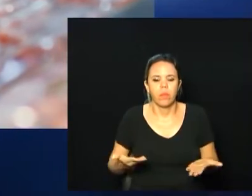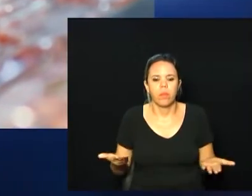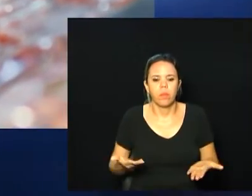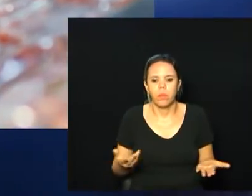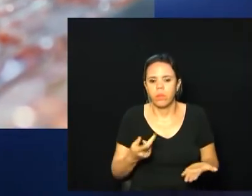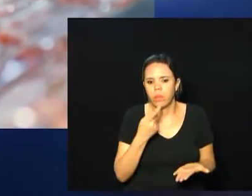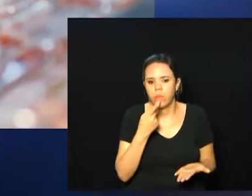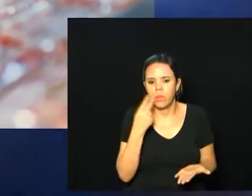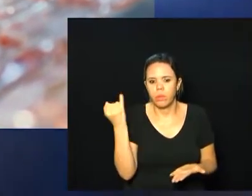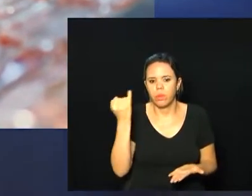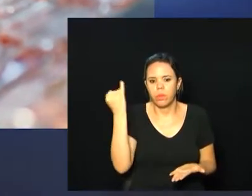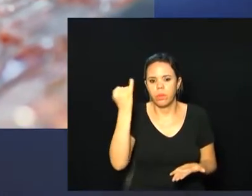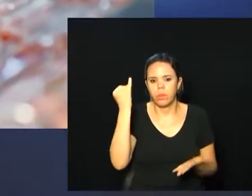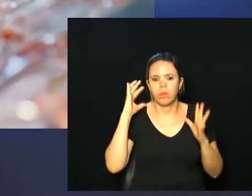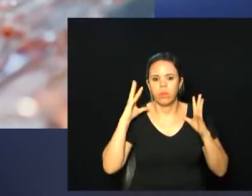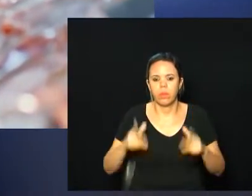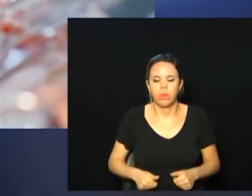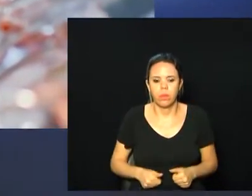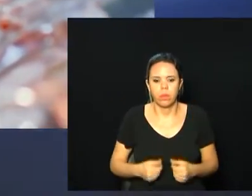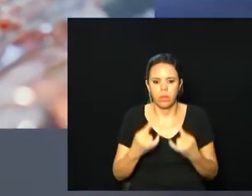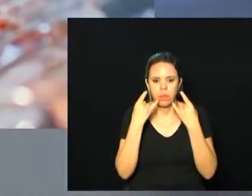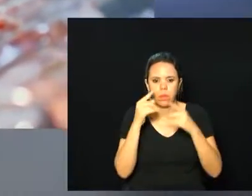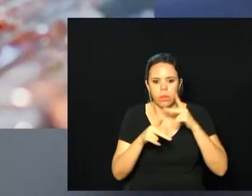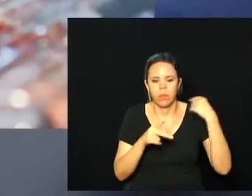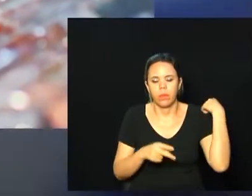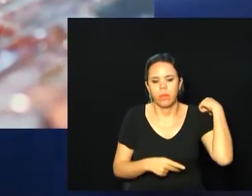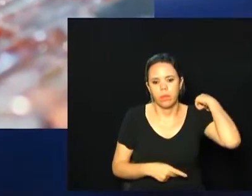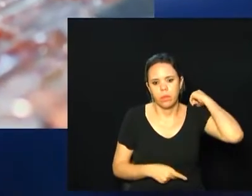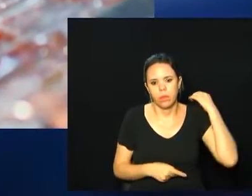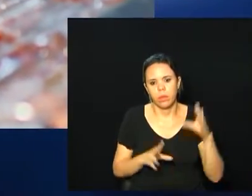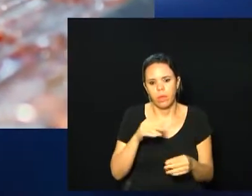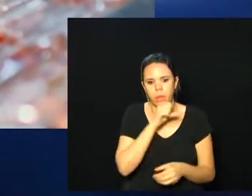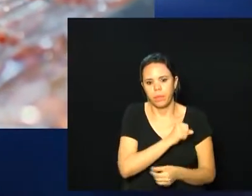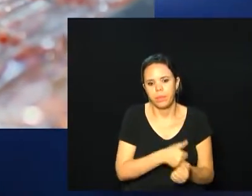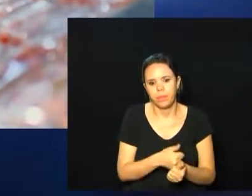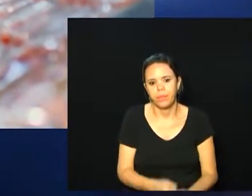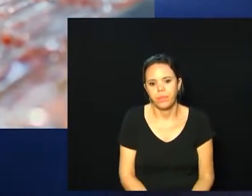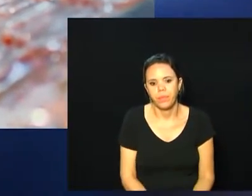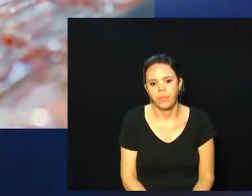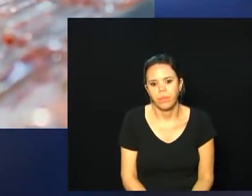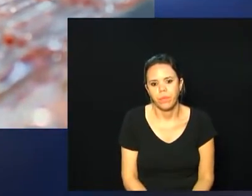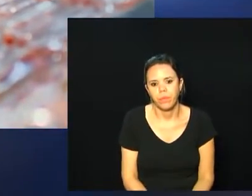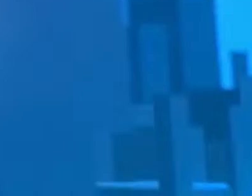falar sobre a importância da higiene para atrair o público. É dentro de instantes.